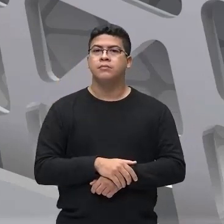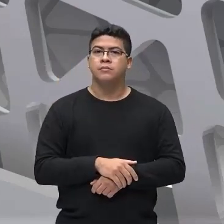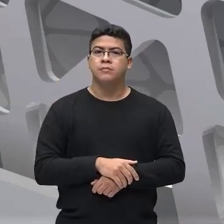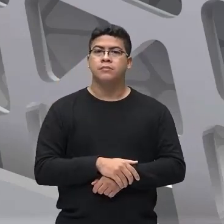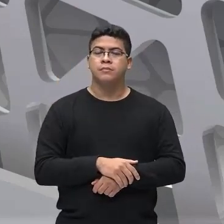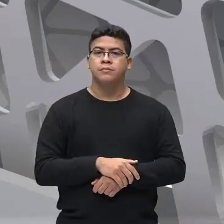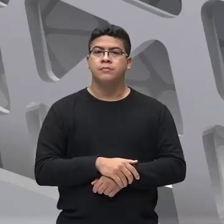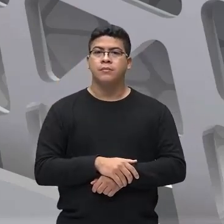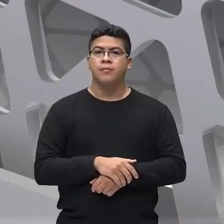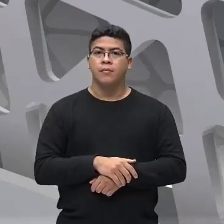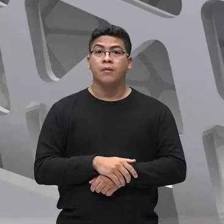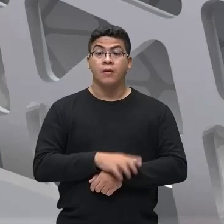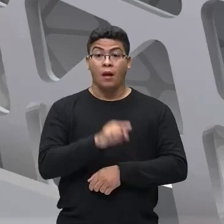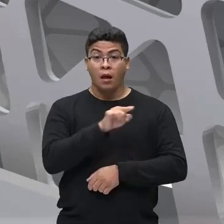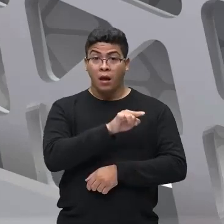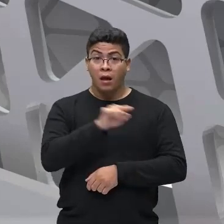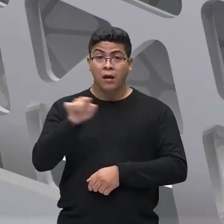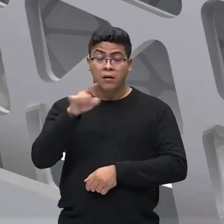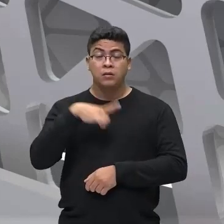Eles estão sendo